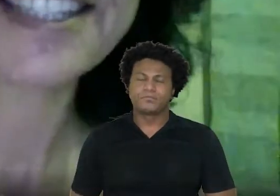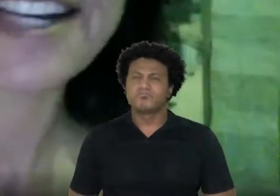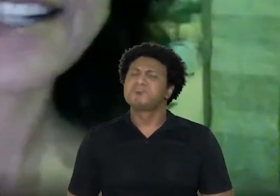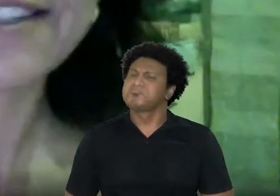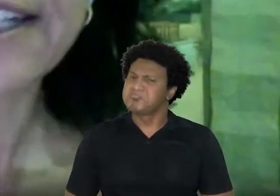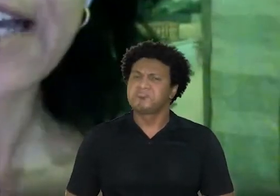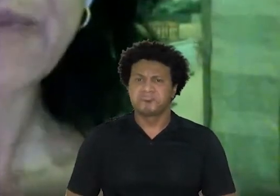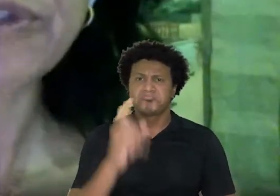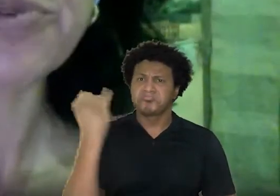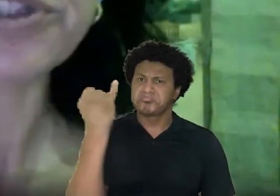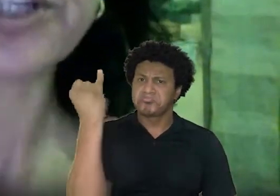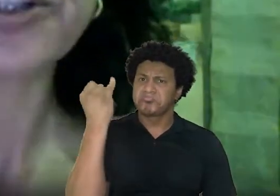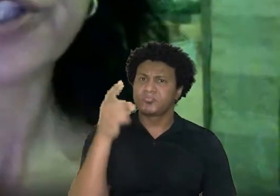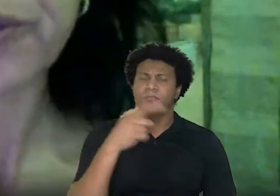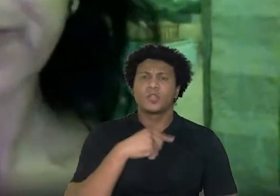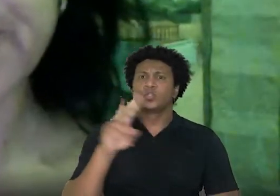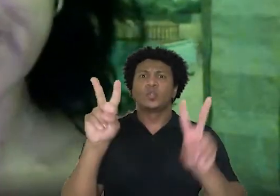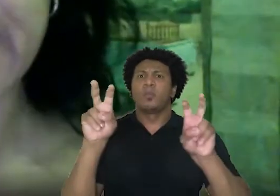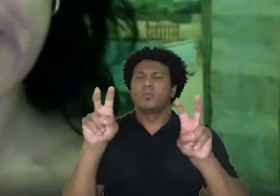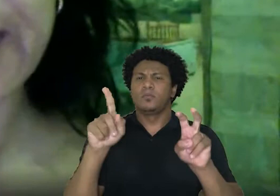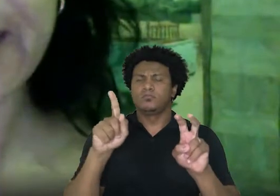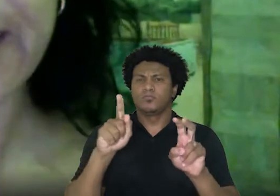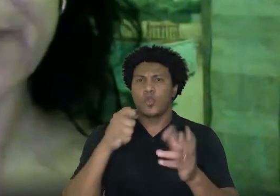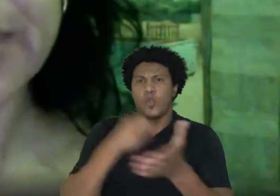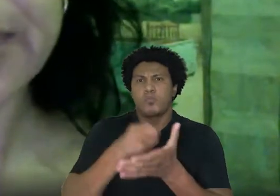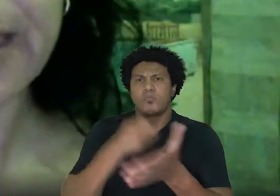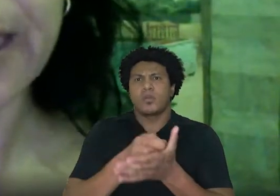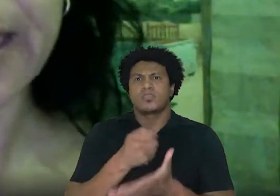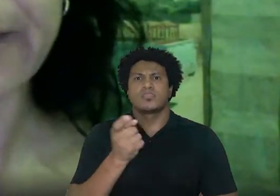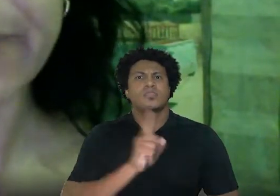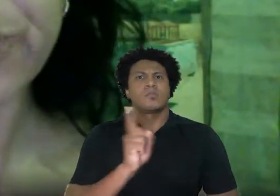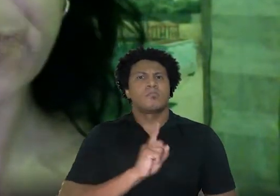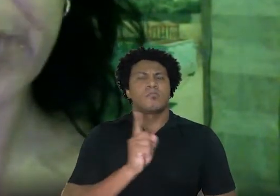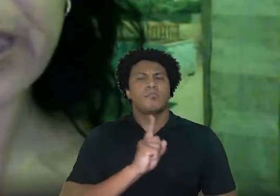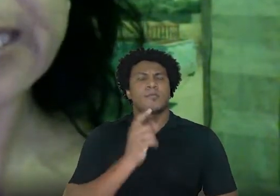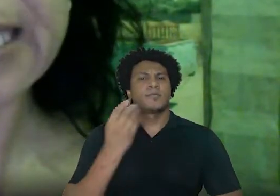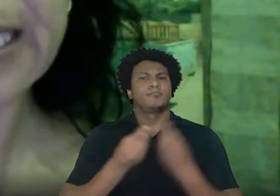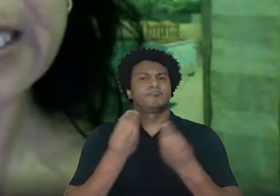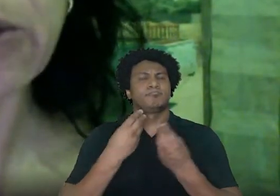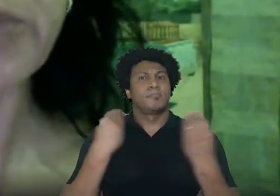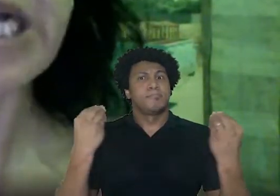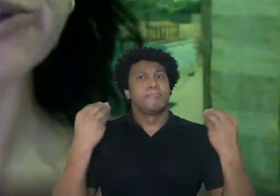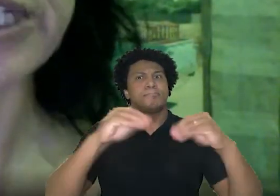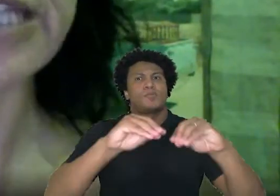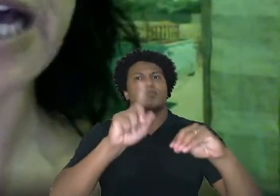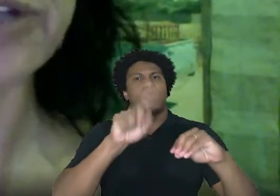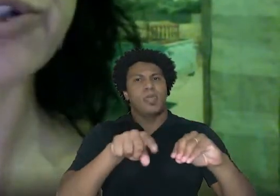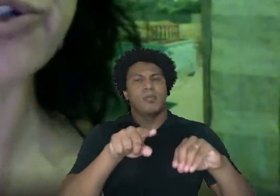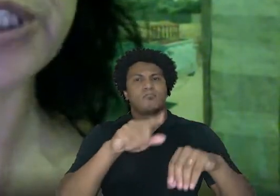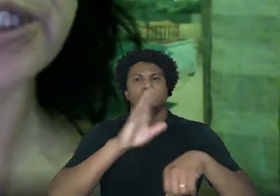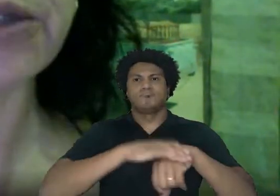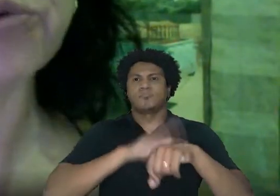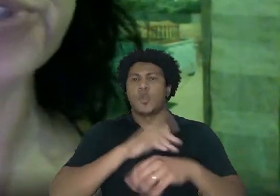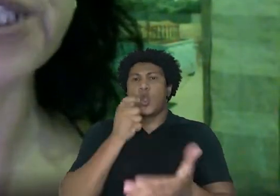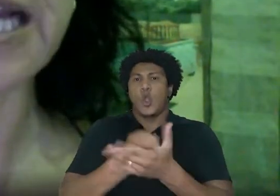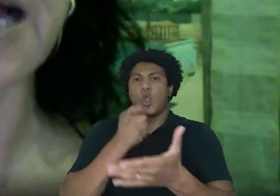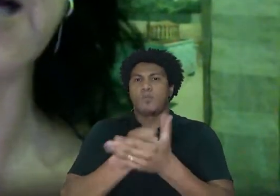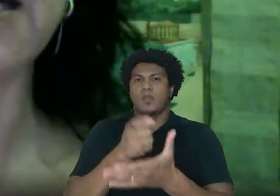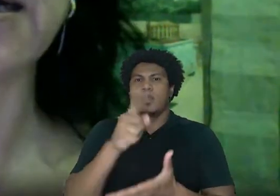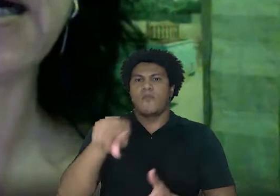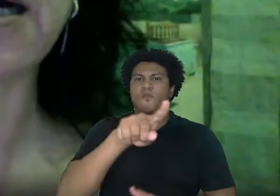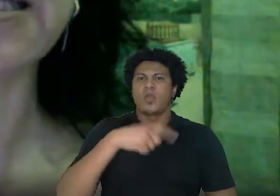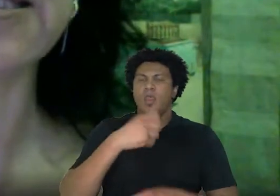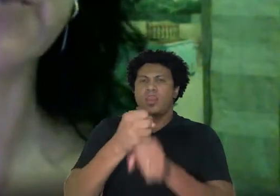Obrigada, Edgar. É muito importante isso que você levanta, né? Sobre essa não obrigatoriedade de